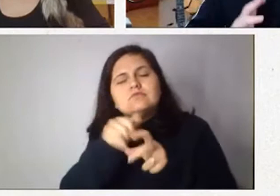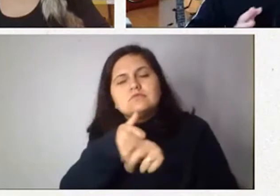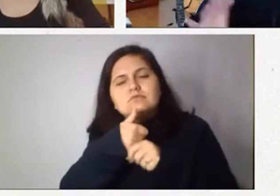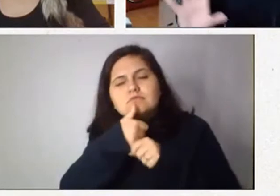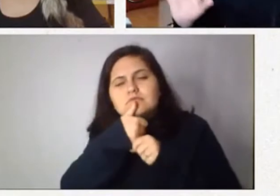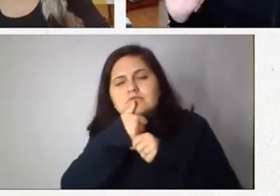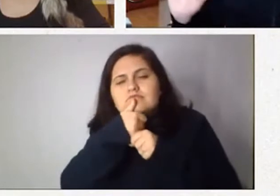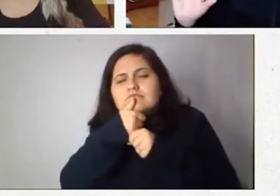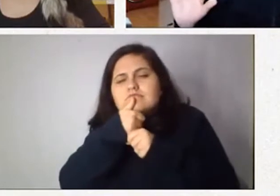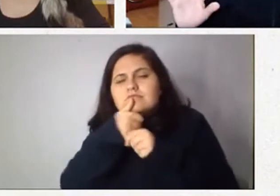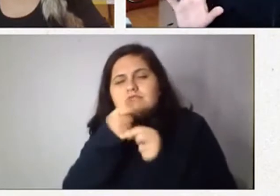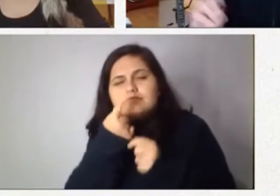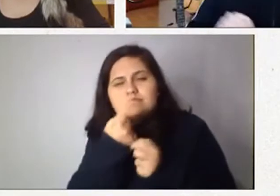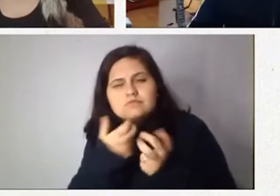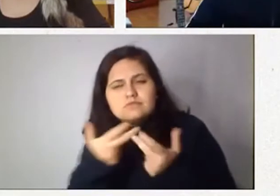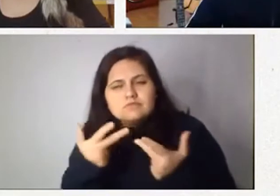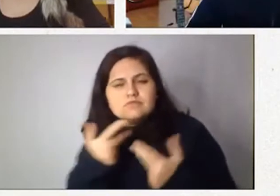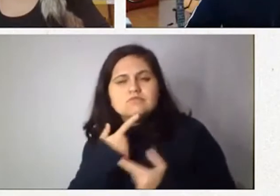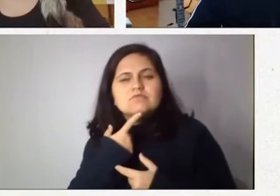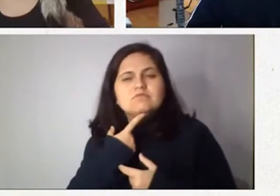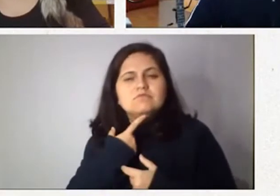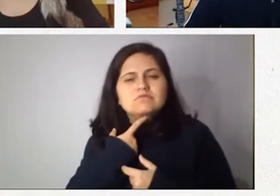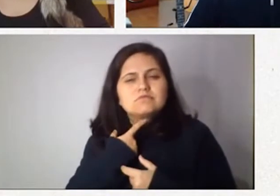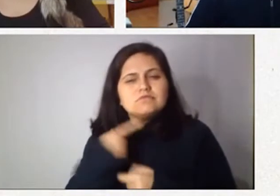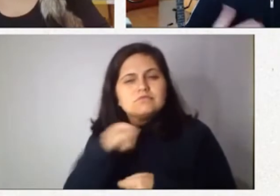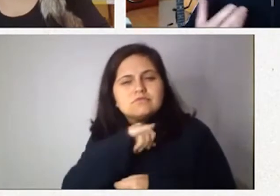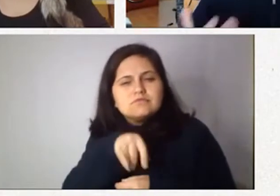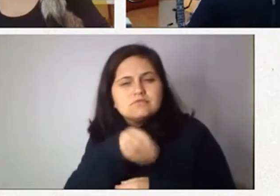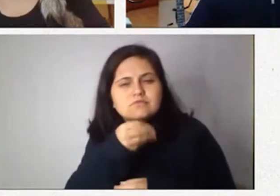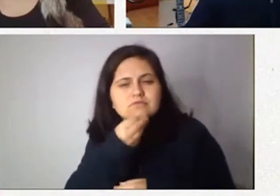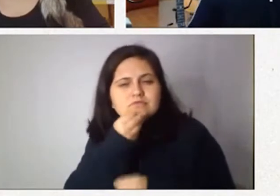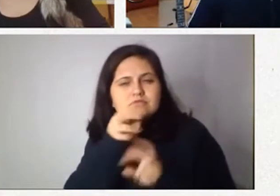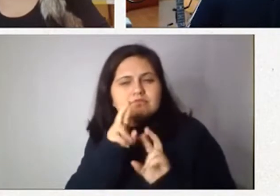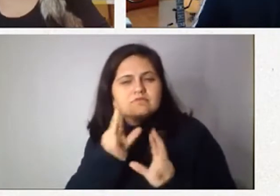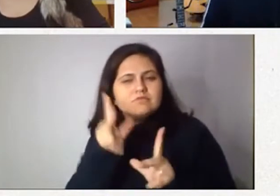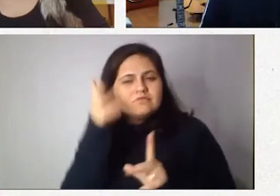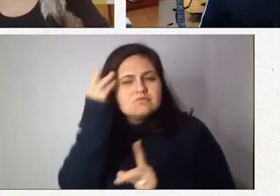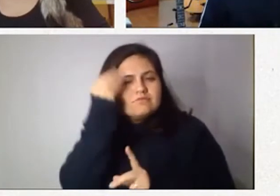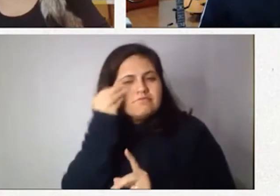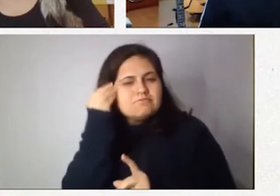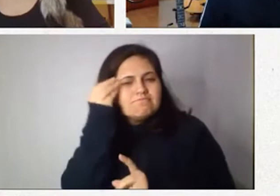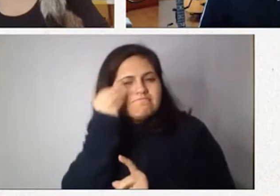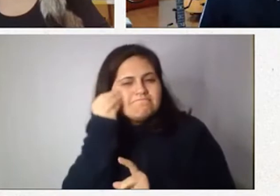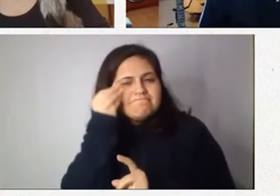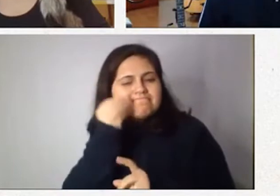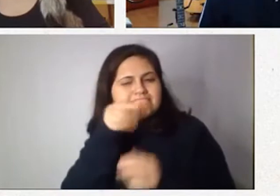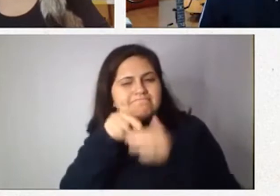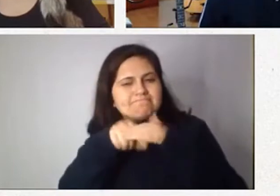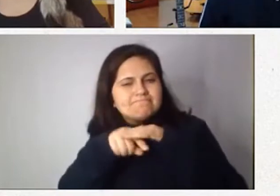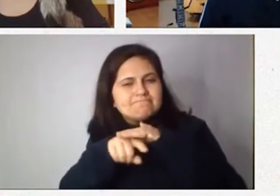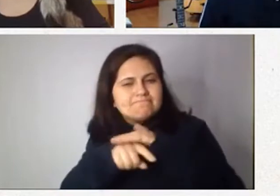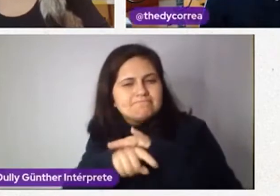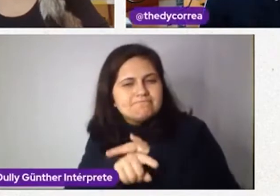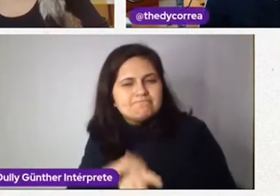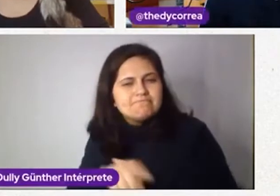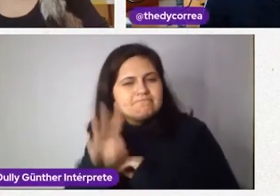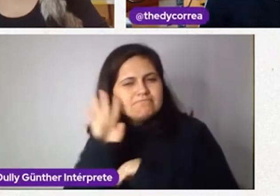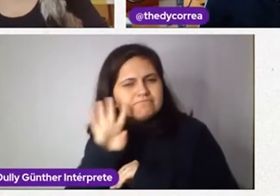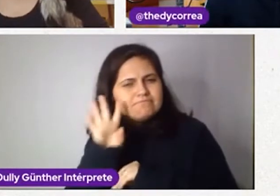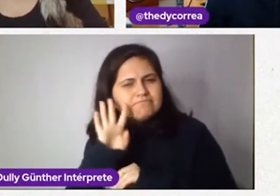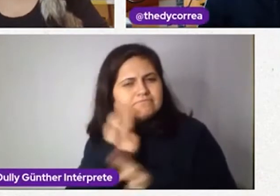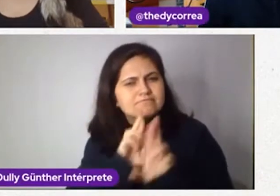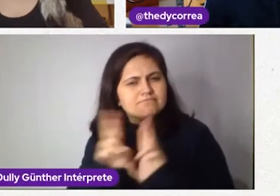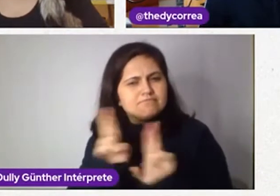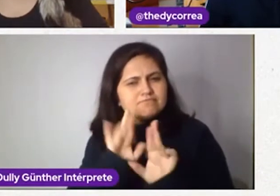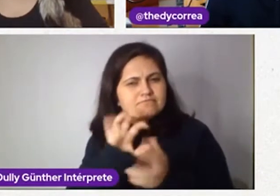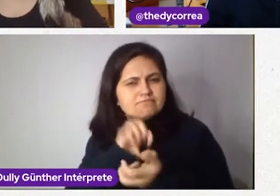que tu goste, e curte a música de outro jeito. Tem uma experiência mais profunda e mais legal, assim, em relação à